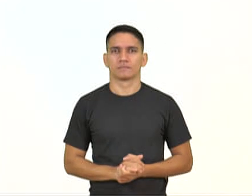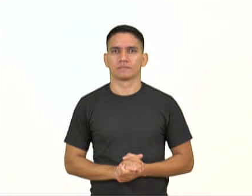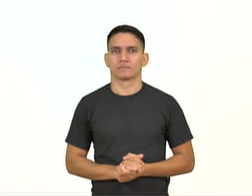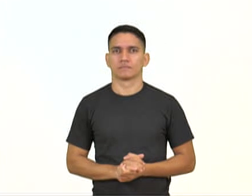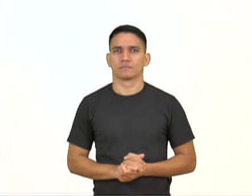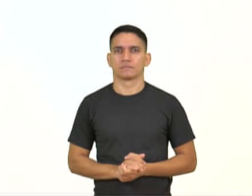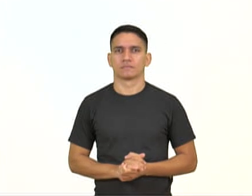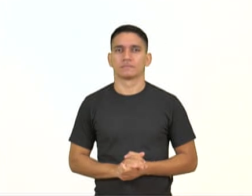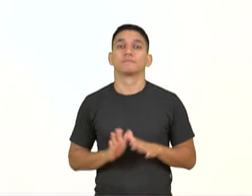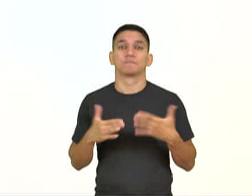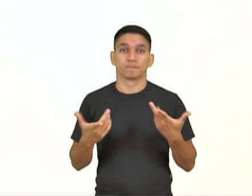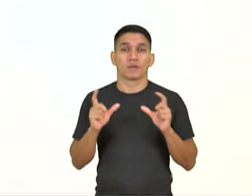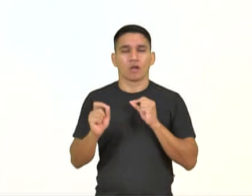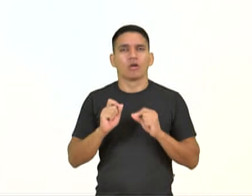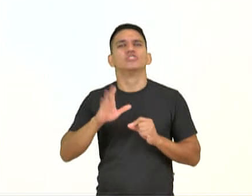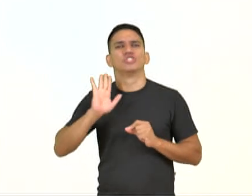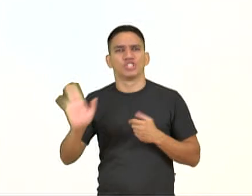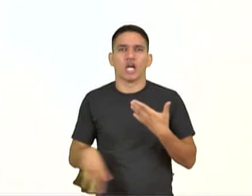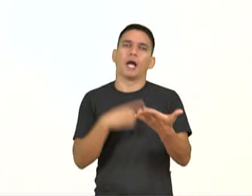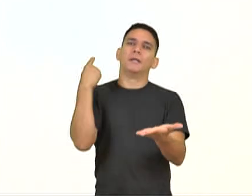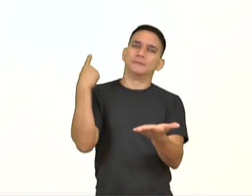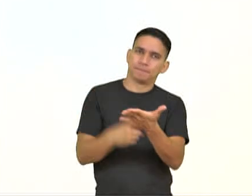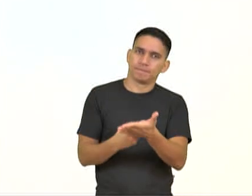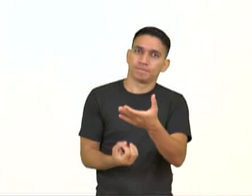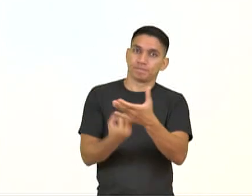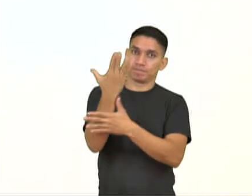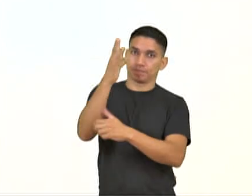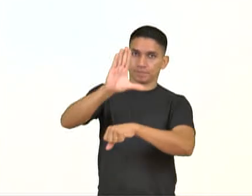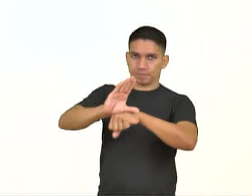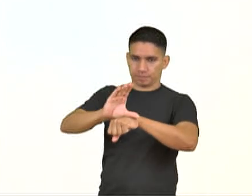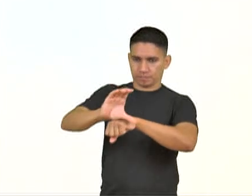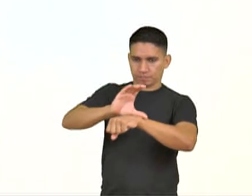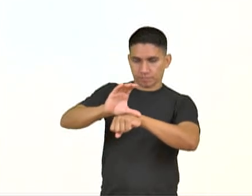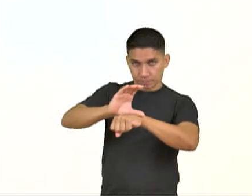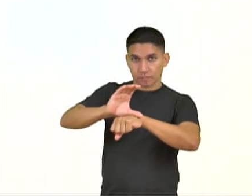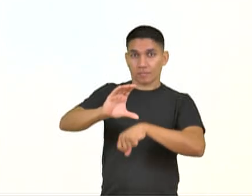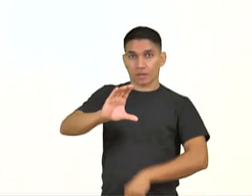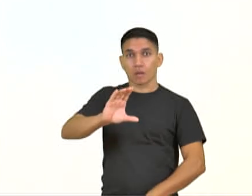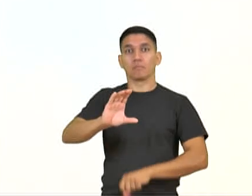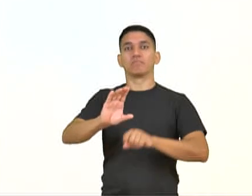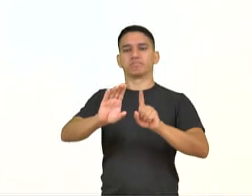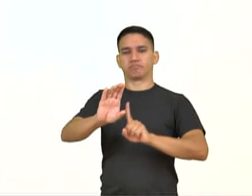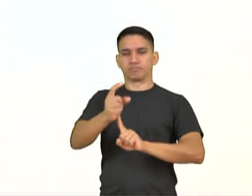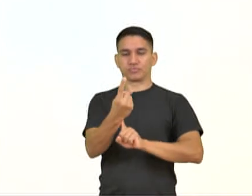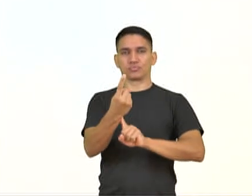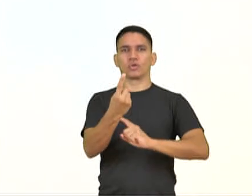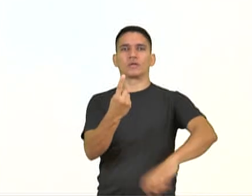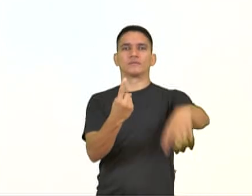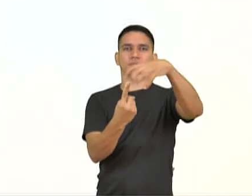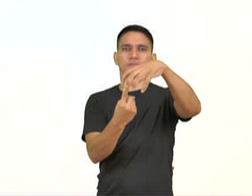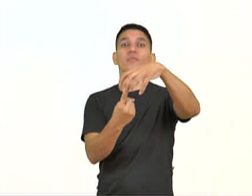Bom, nós temos então instalada a monarquia constitucional, o Terceiro Estado conseguiu se organizar, conseguiu criar a